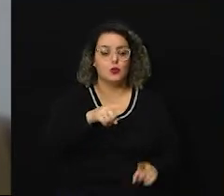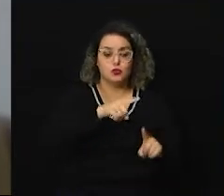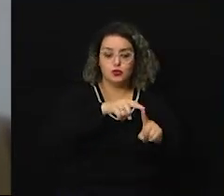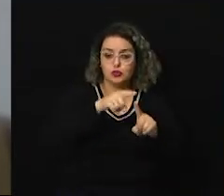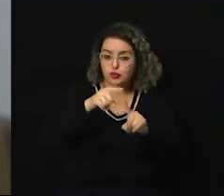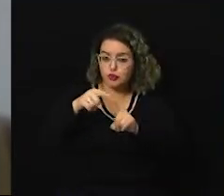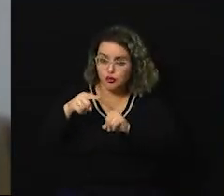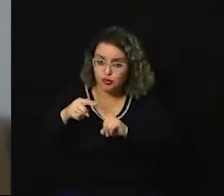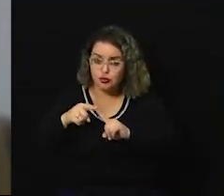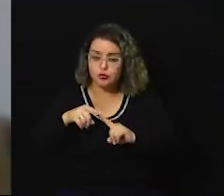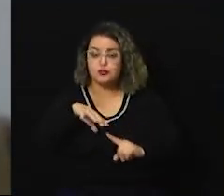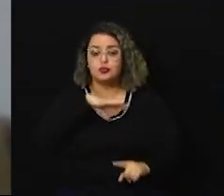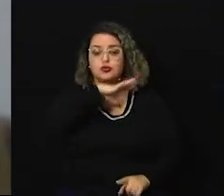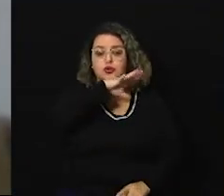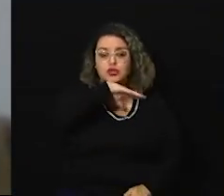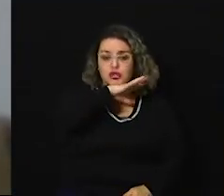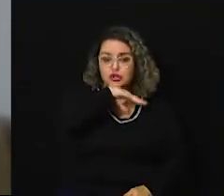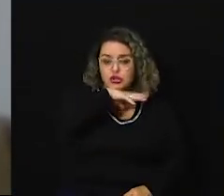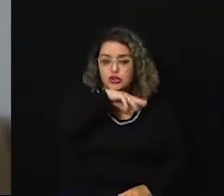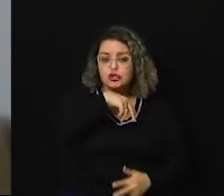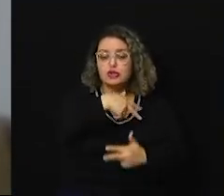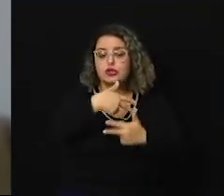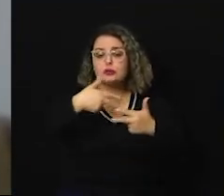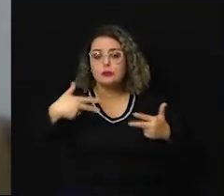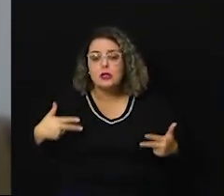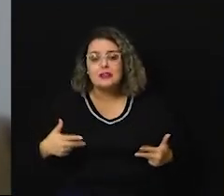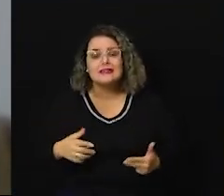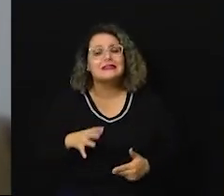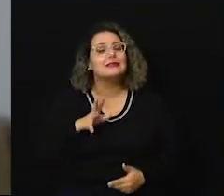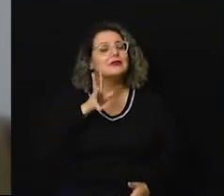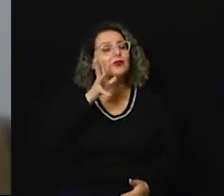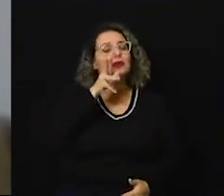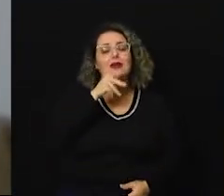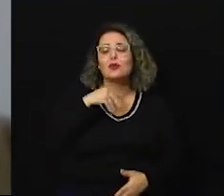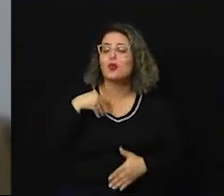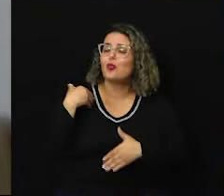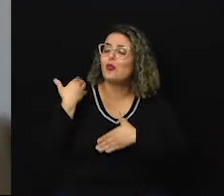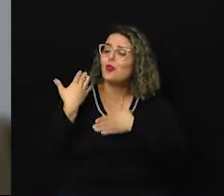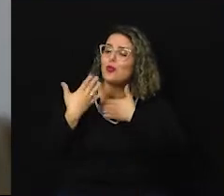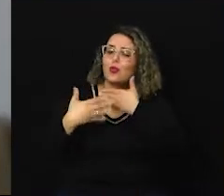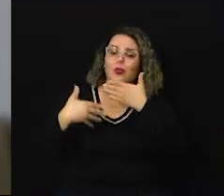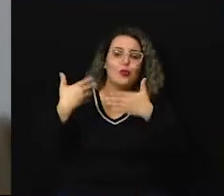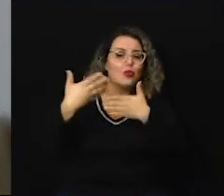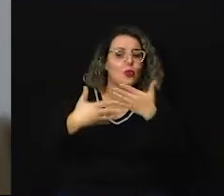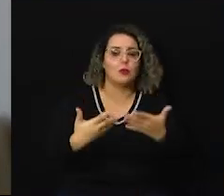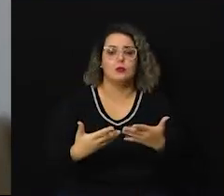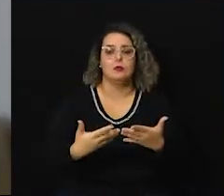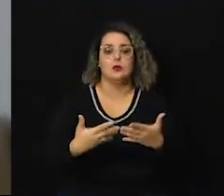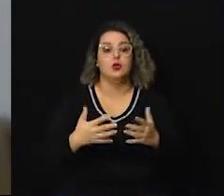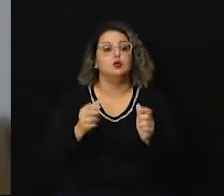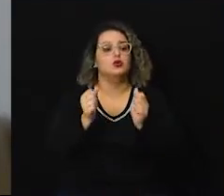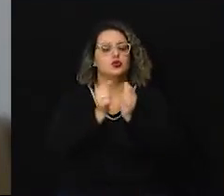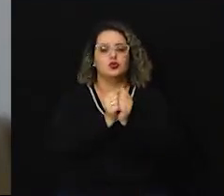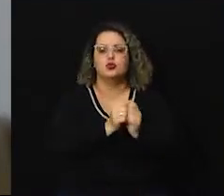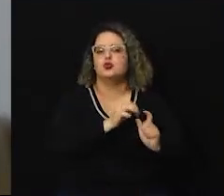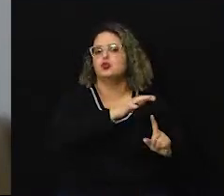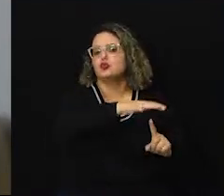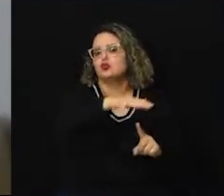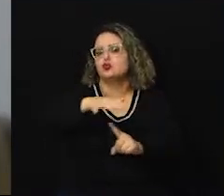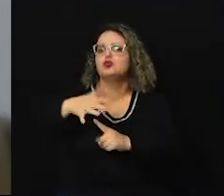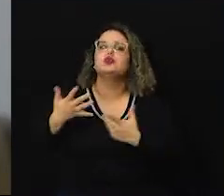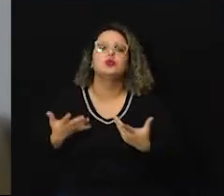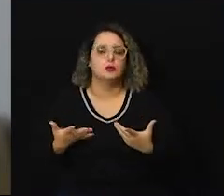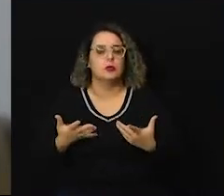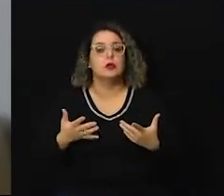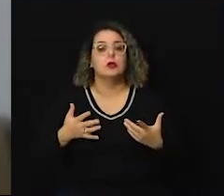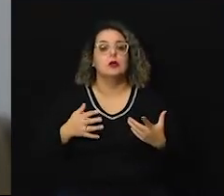espécies demoraram anos para evoluir junto com esses ambientes e com essas ecossistemas então toda essa diversidade